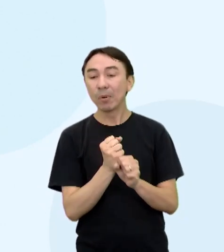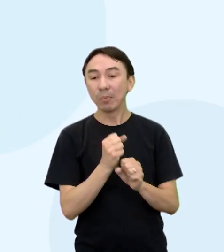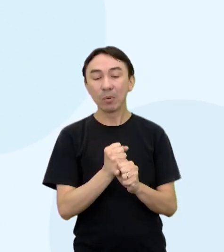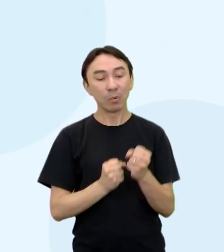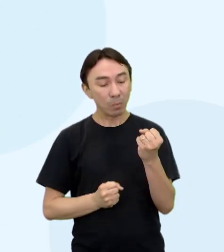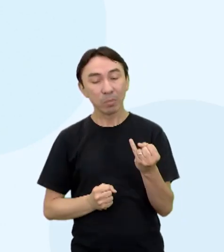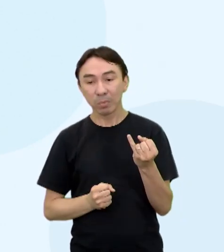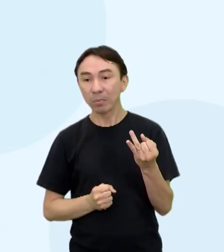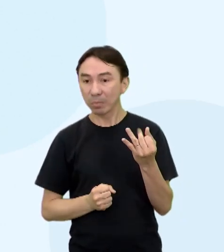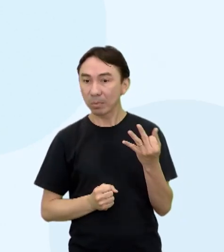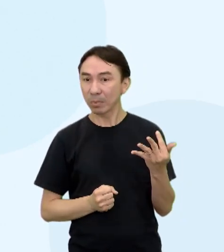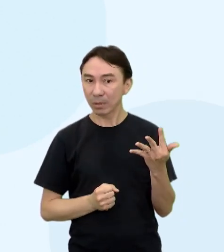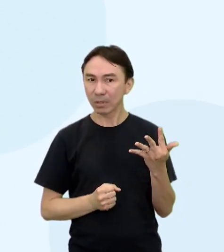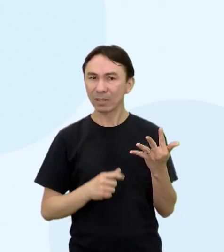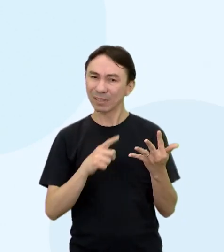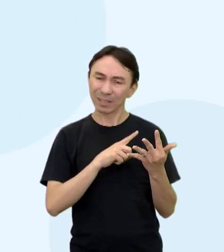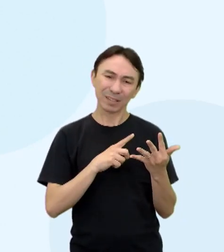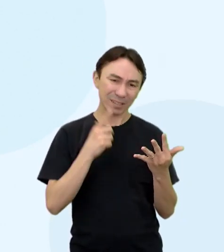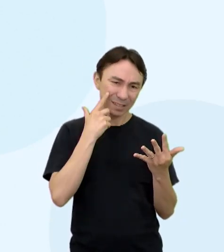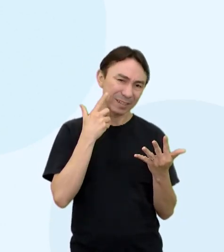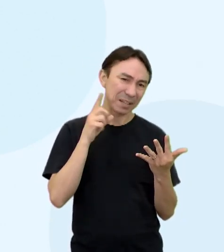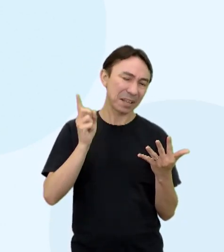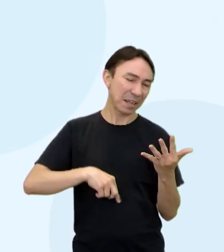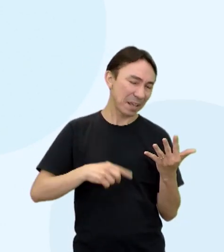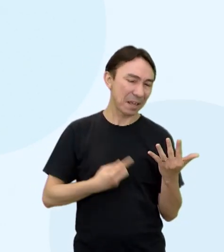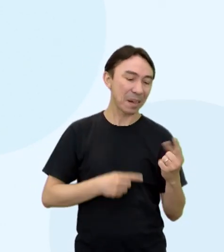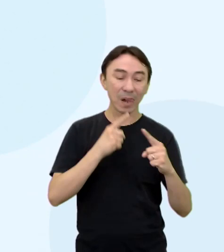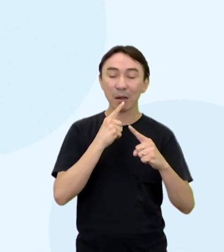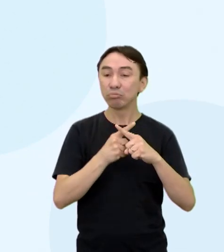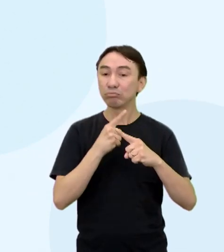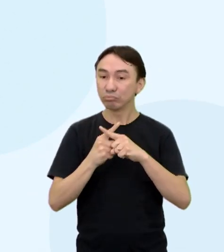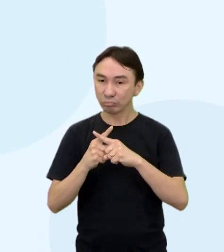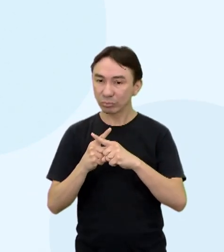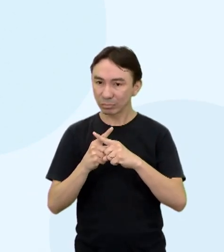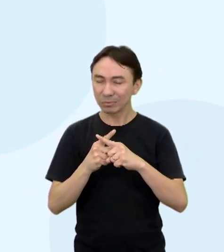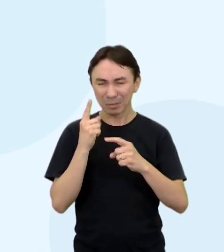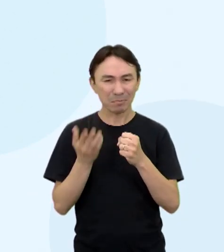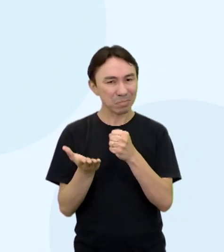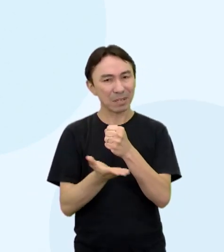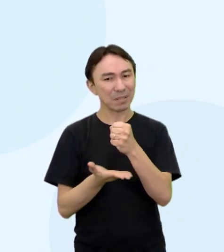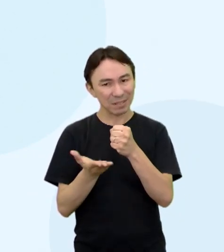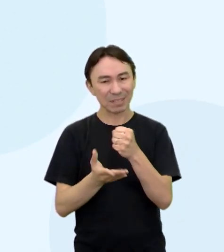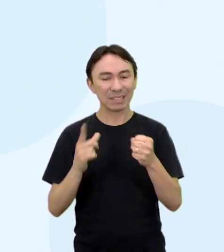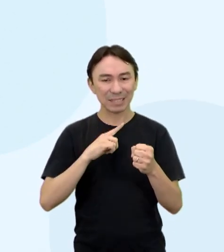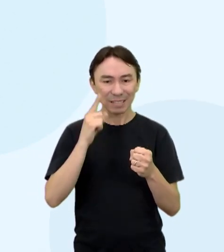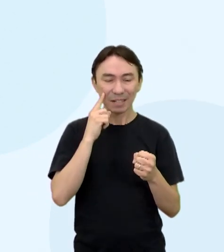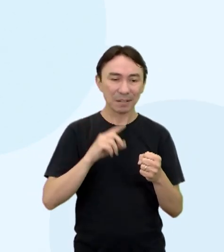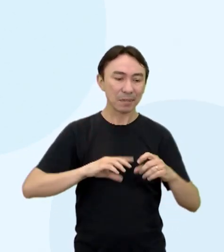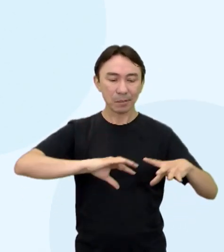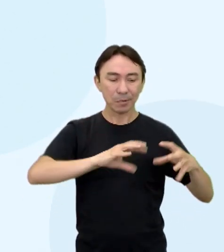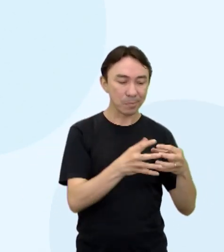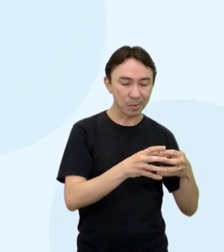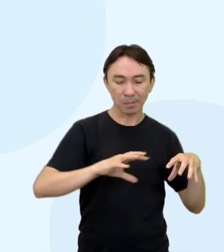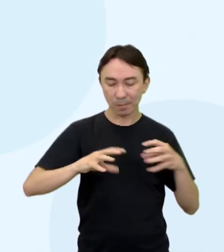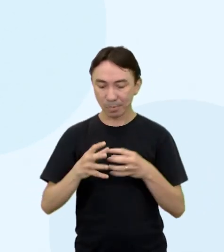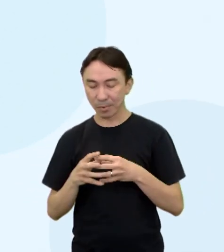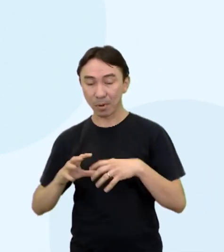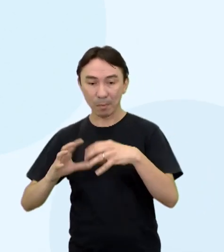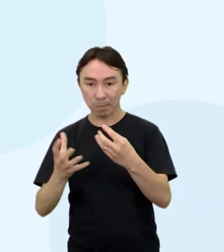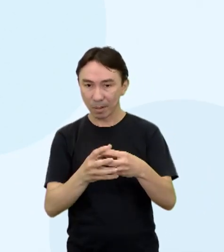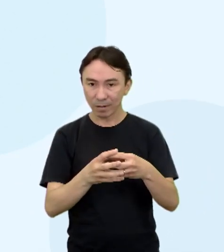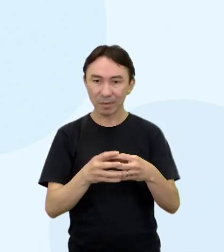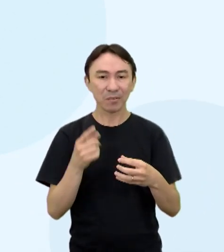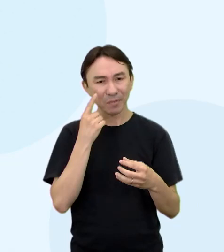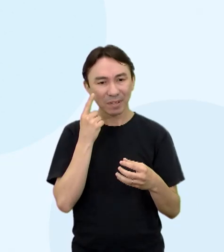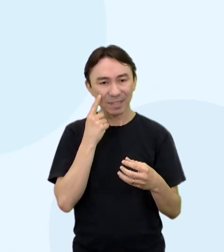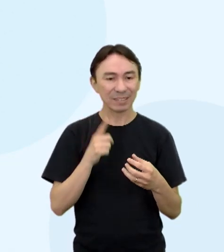envolvendo o princípio multiplicativo, como a determinação do número de agrupamentos possíveis ao se combinar cada elemento de uma